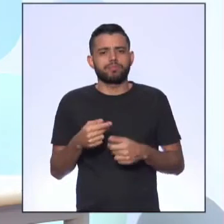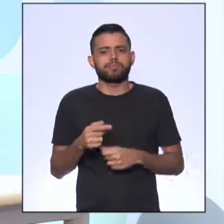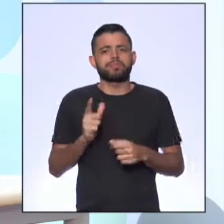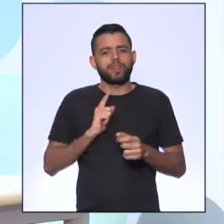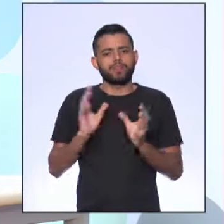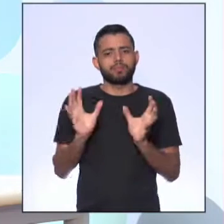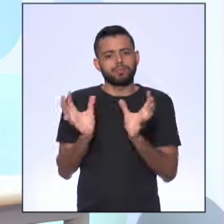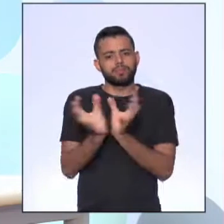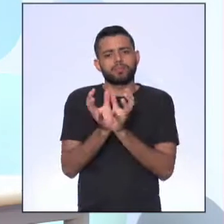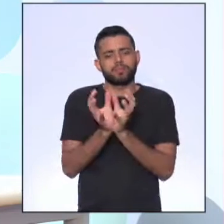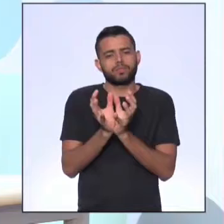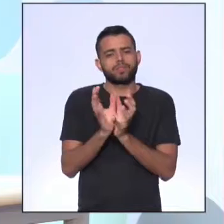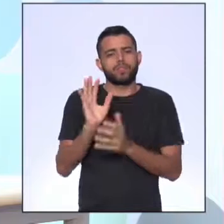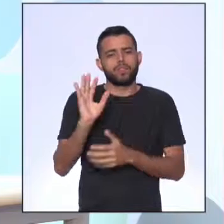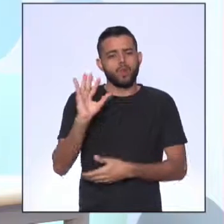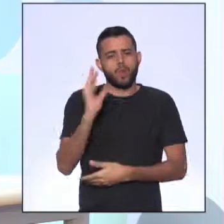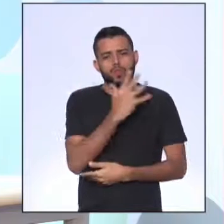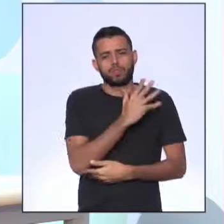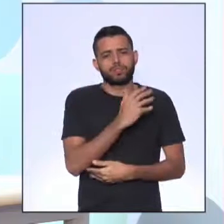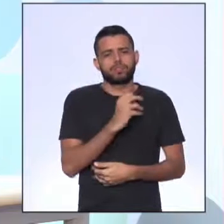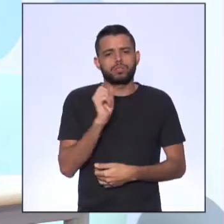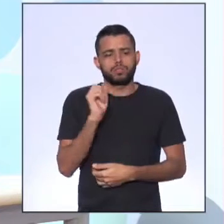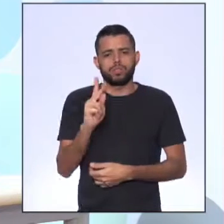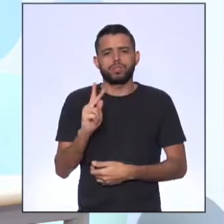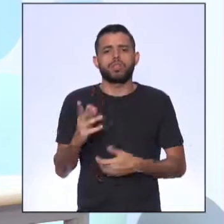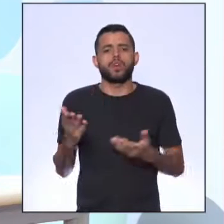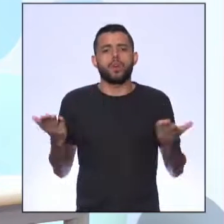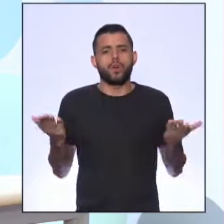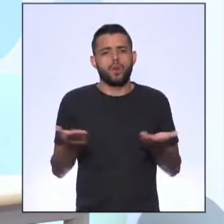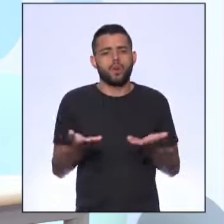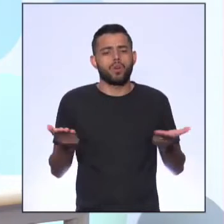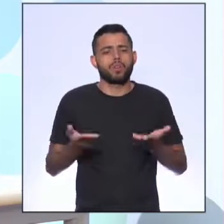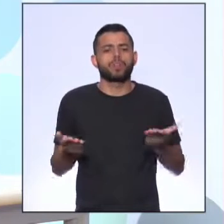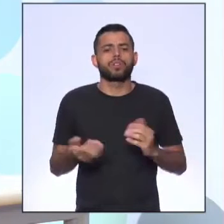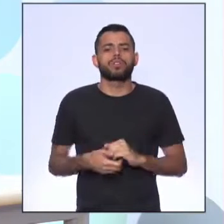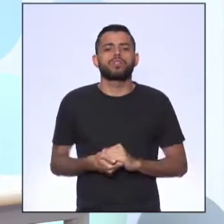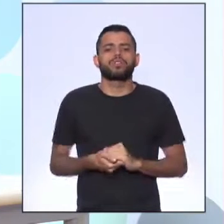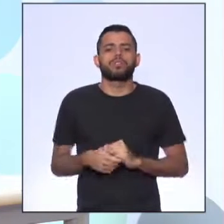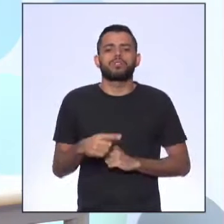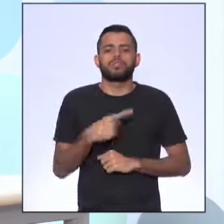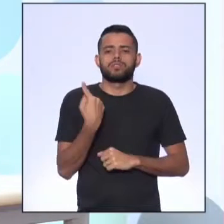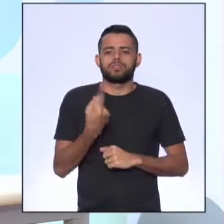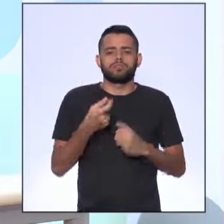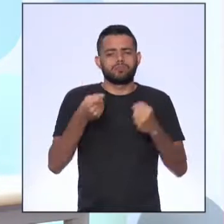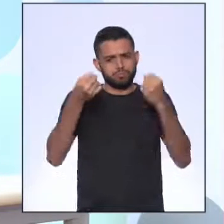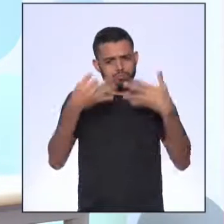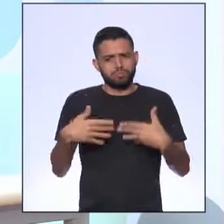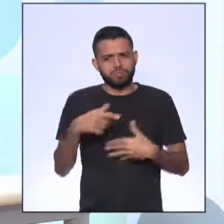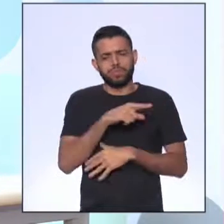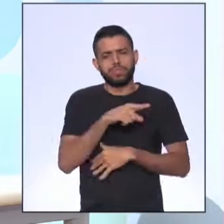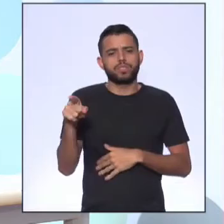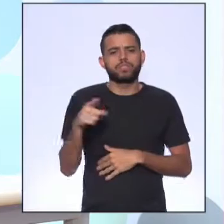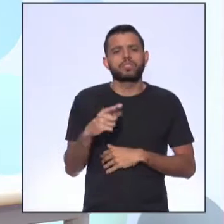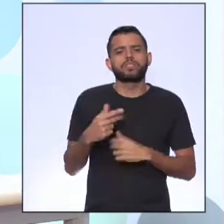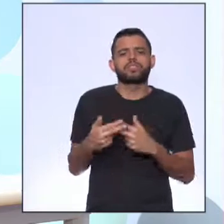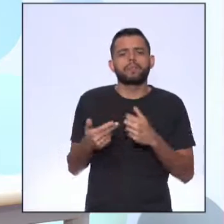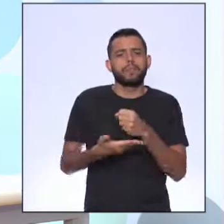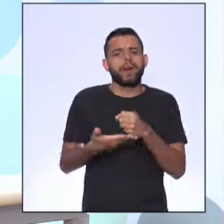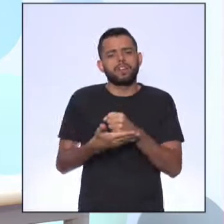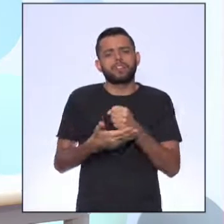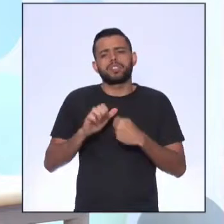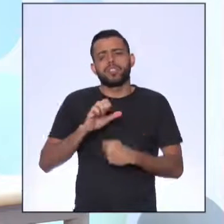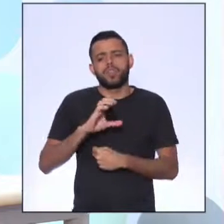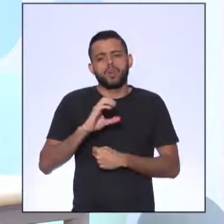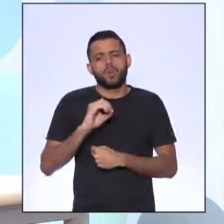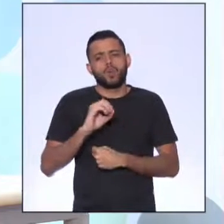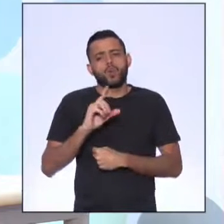nicho ecológico, ok? Então, hoje, nós trabalhamos com vocês alguns temas básicos de ecologia, né,